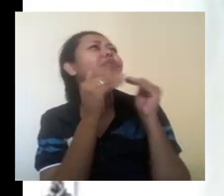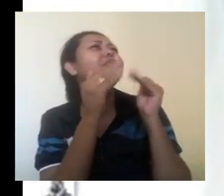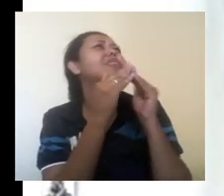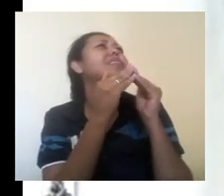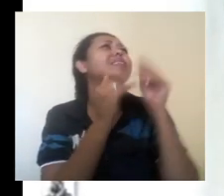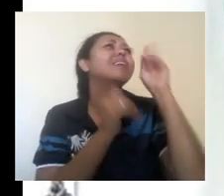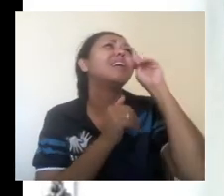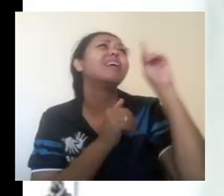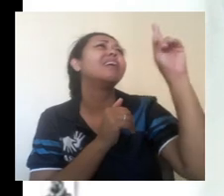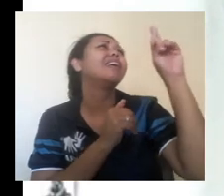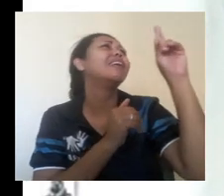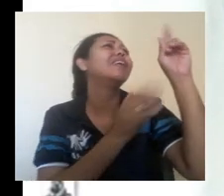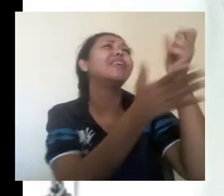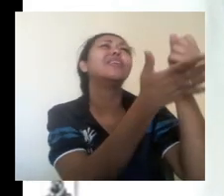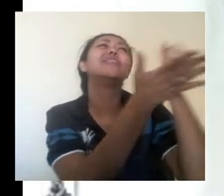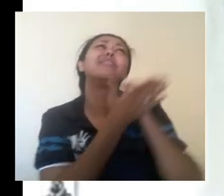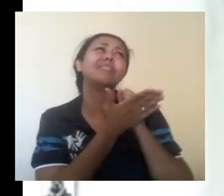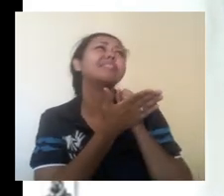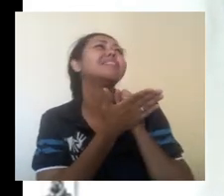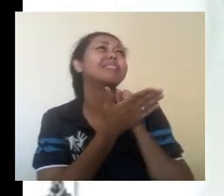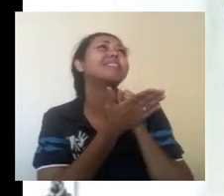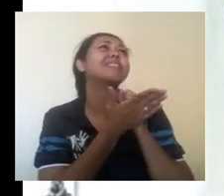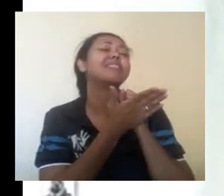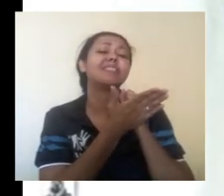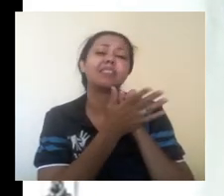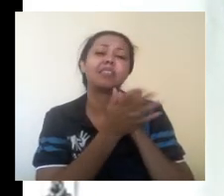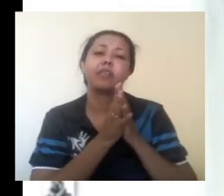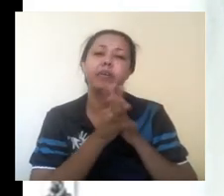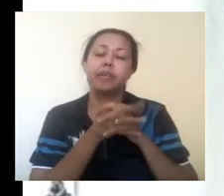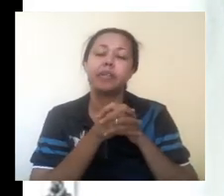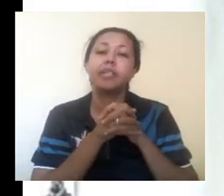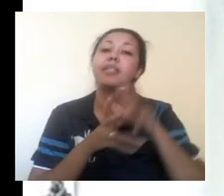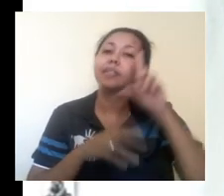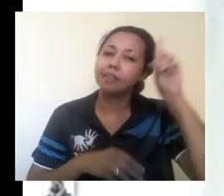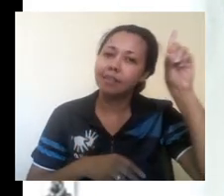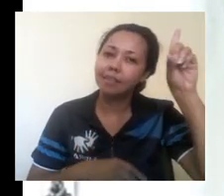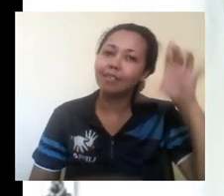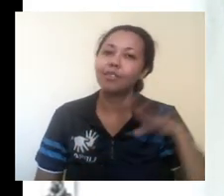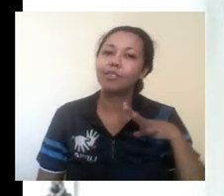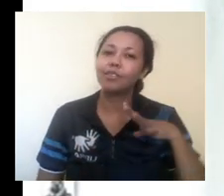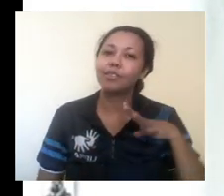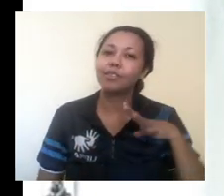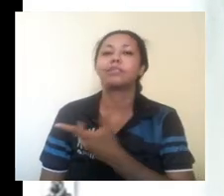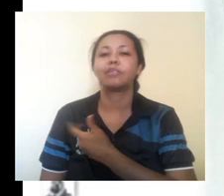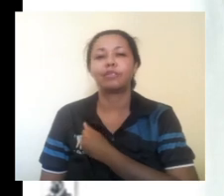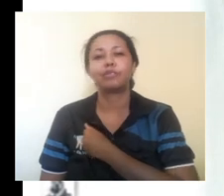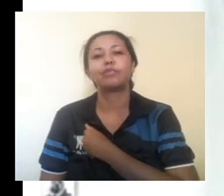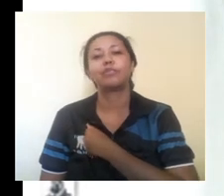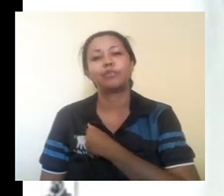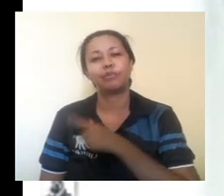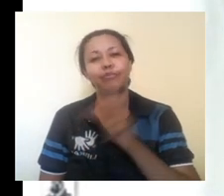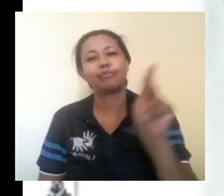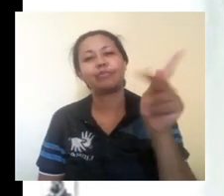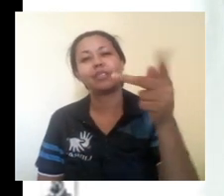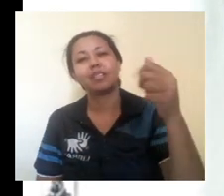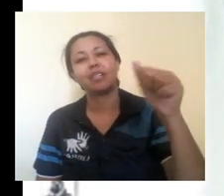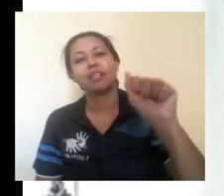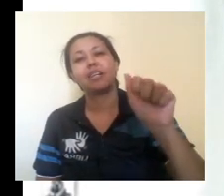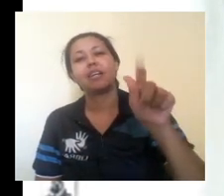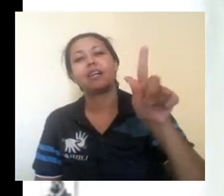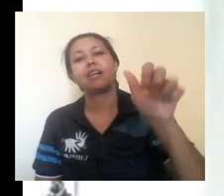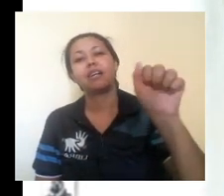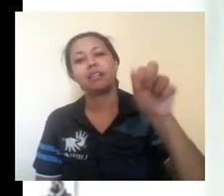ao socorro dela, né? Uma mãe dedicada à família. Eu não botei exemplo para ela,